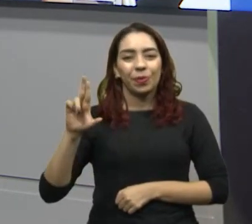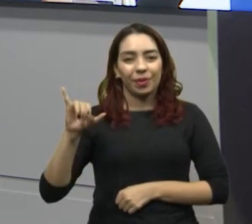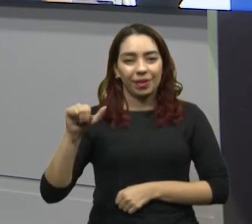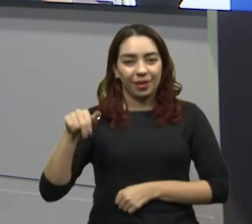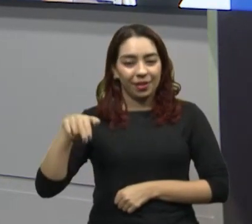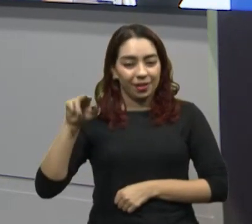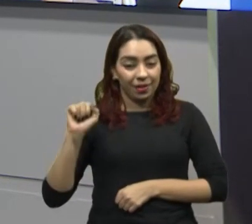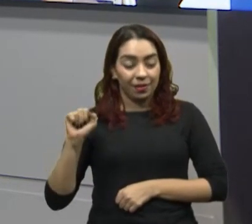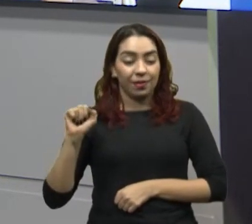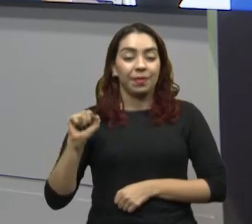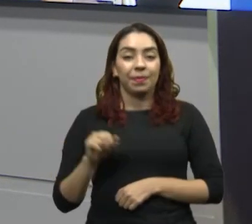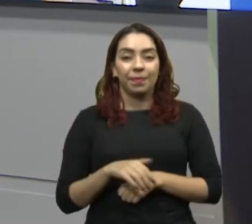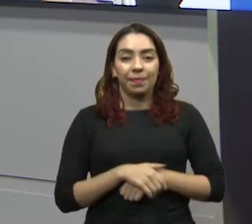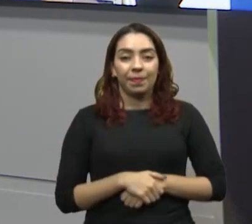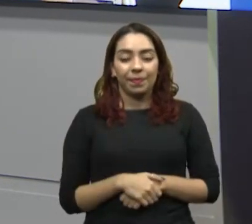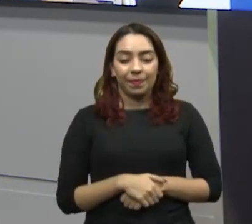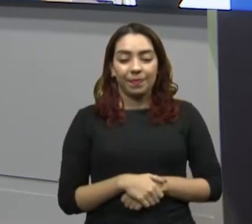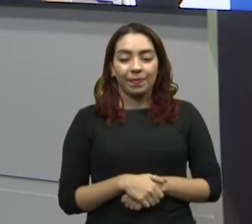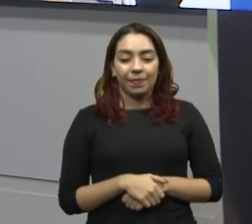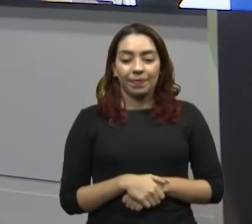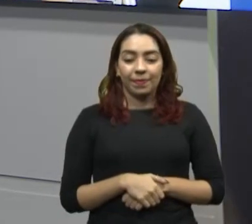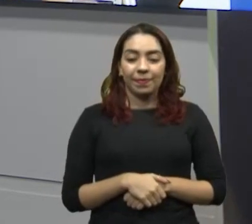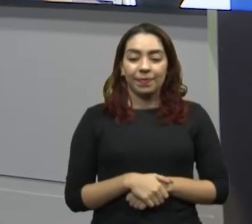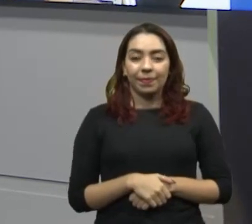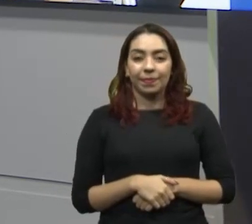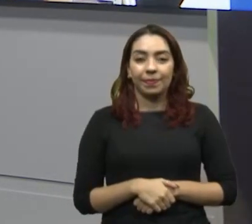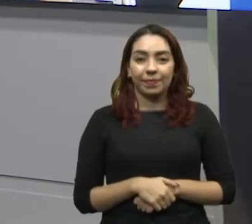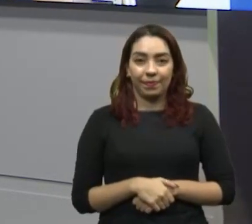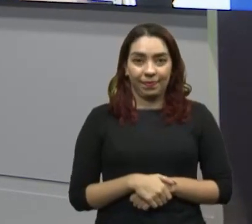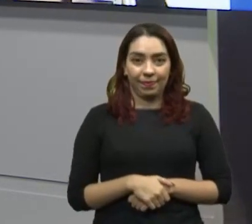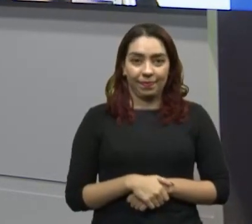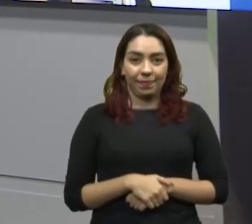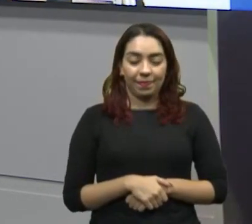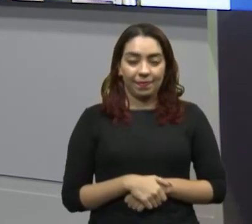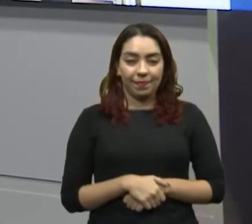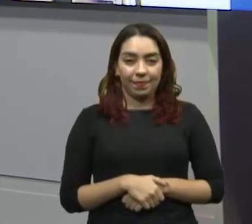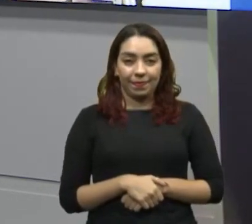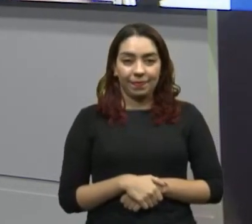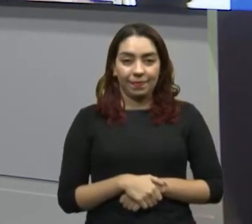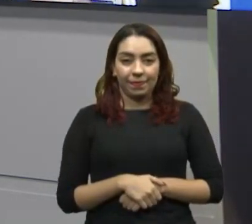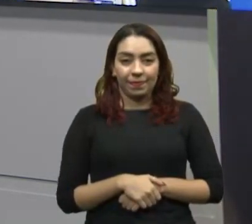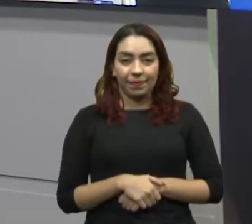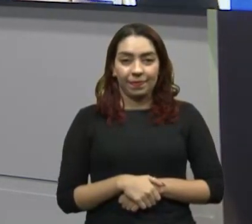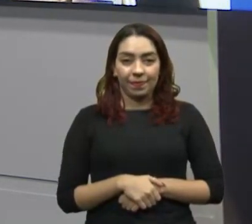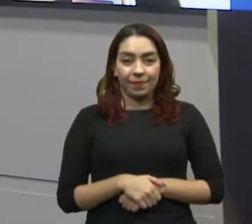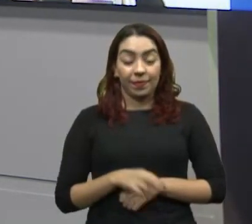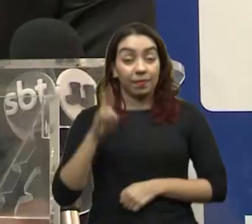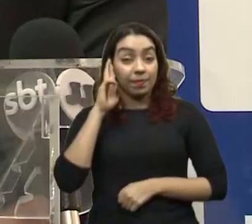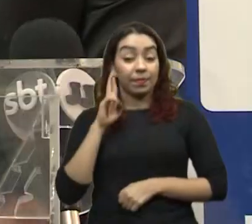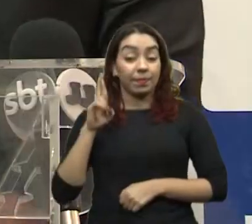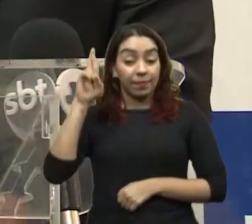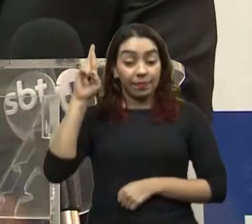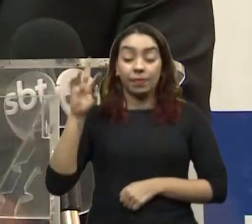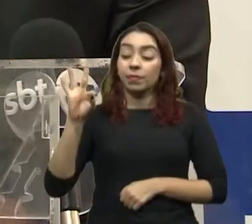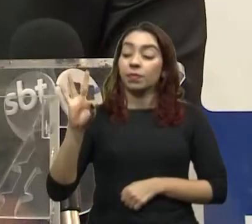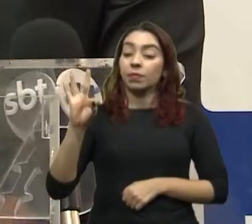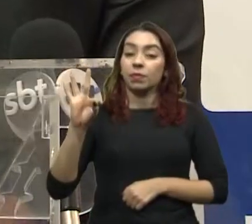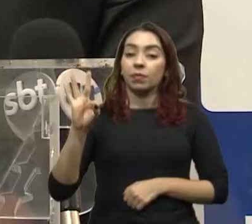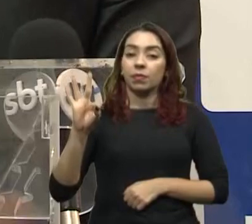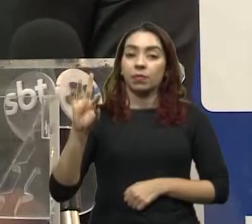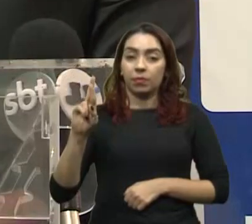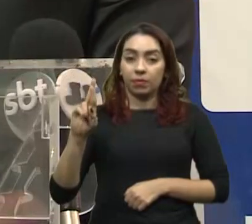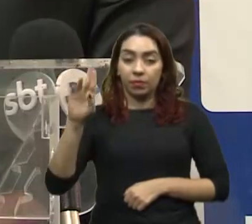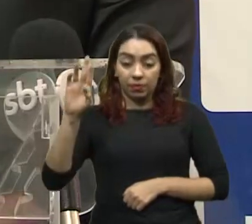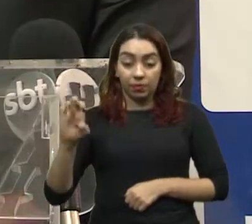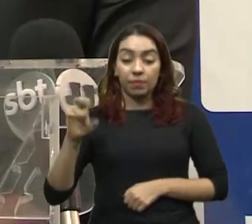e o cinegrafista AJ Oliveira. De acordo com os novos dirigentes do TRE Ceará, a principal